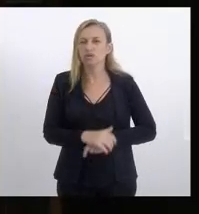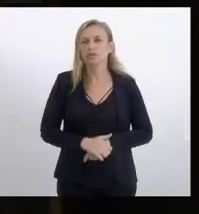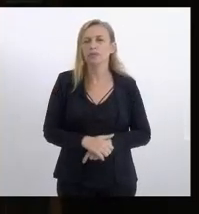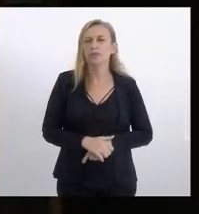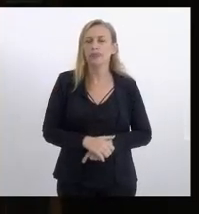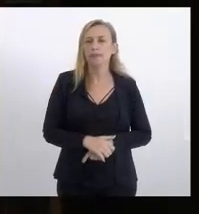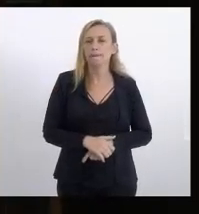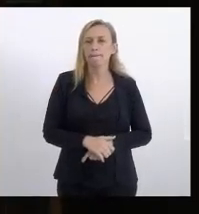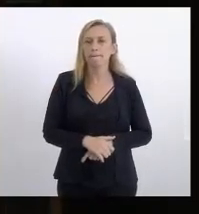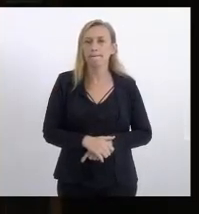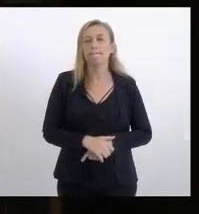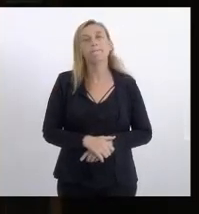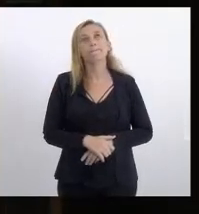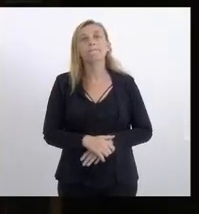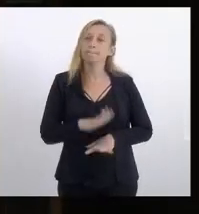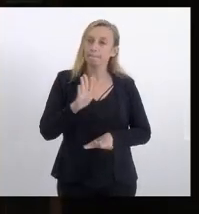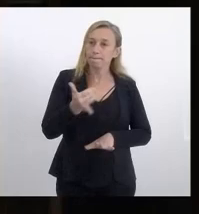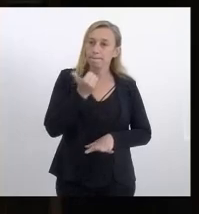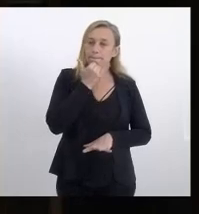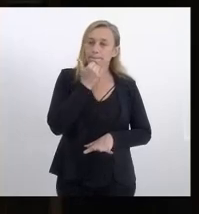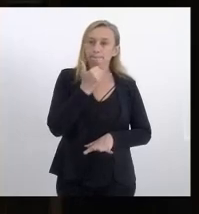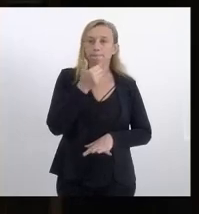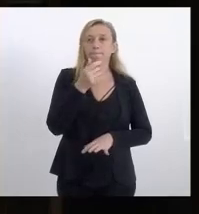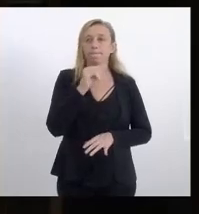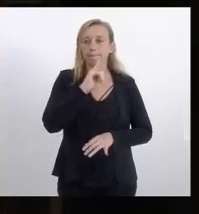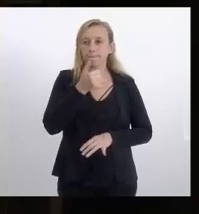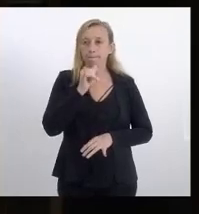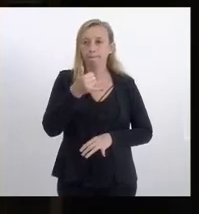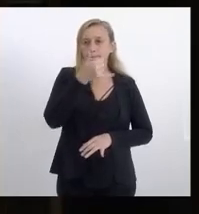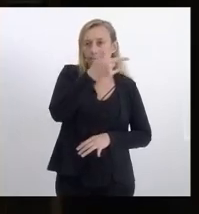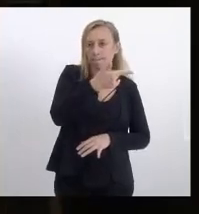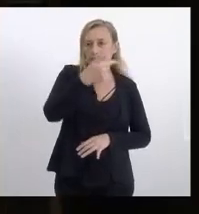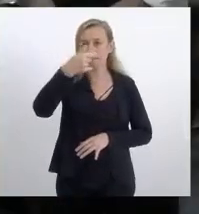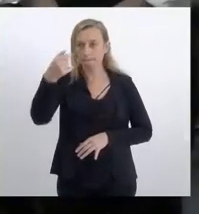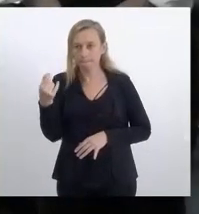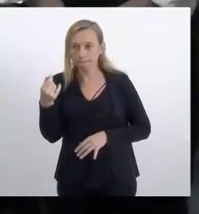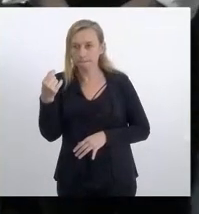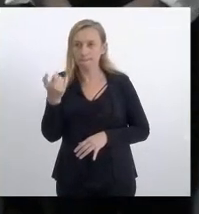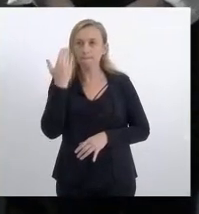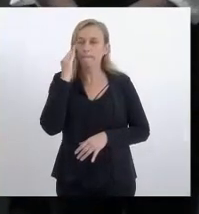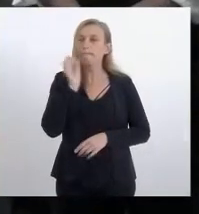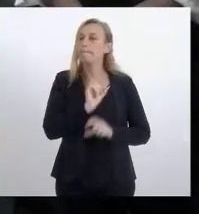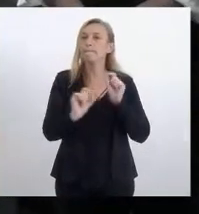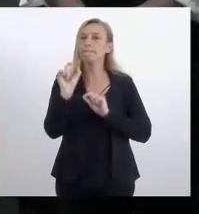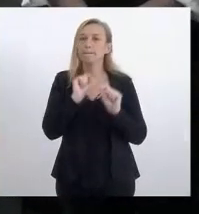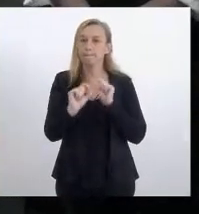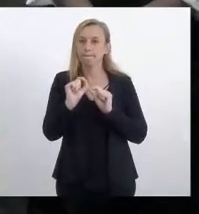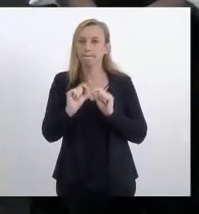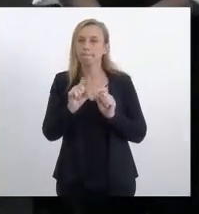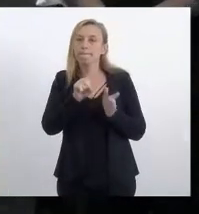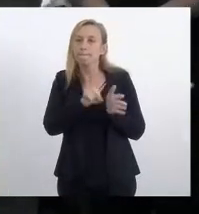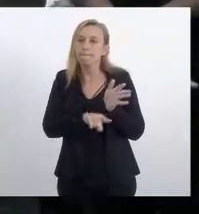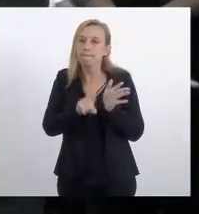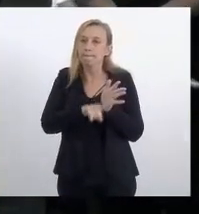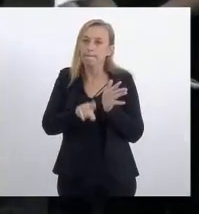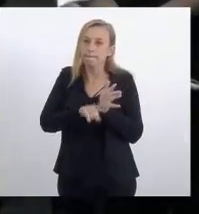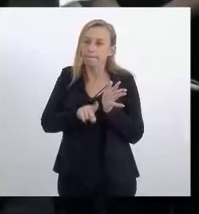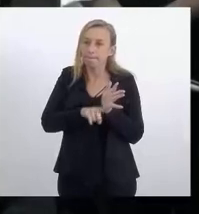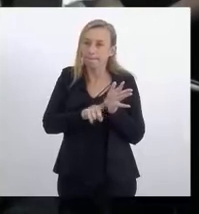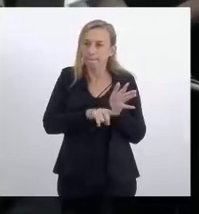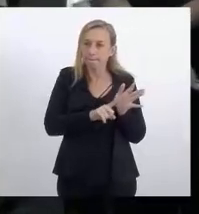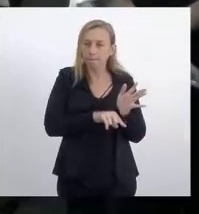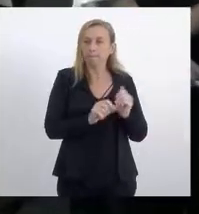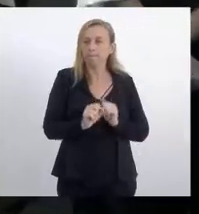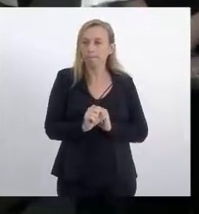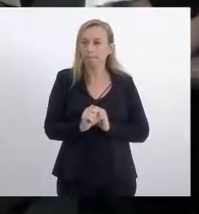ela em janeiro 2020 foi entendido e foi cortado os militares tinham